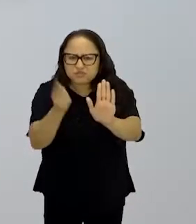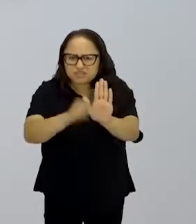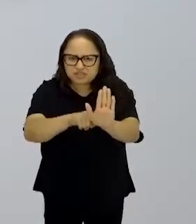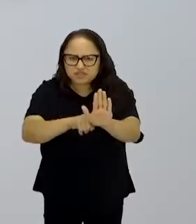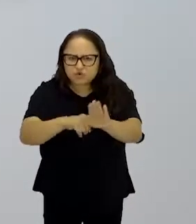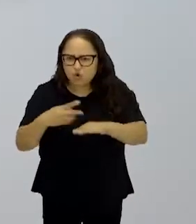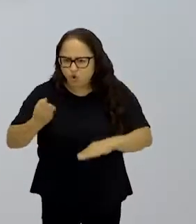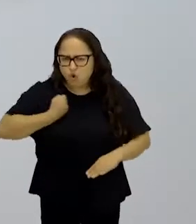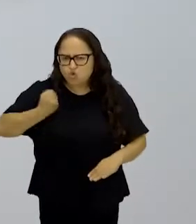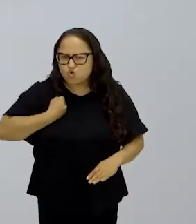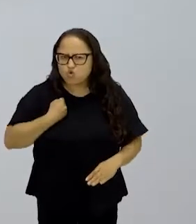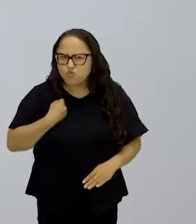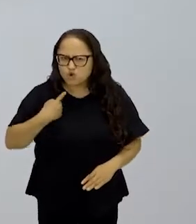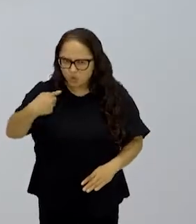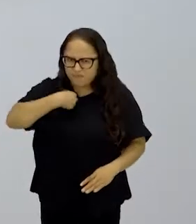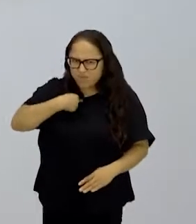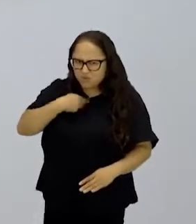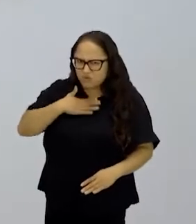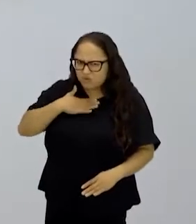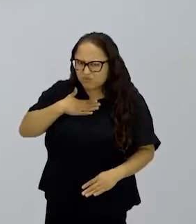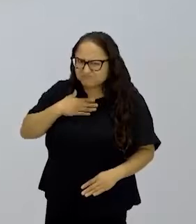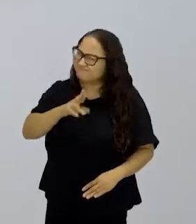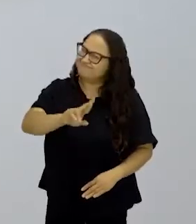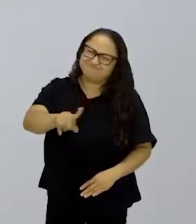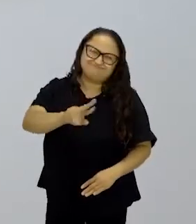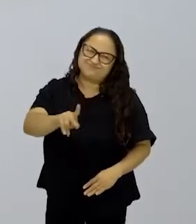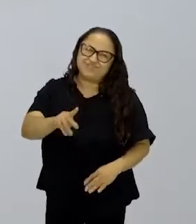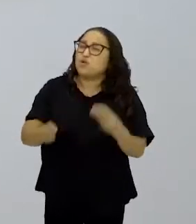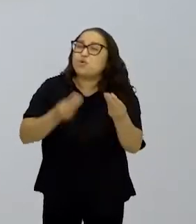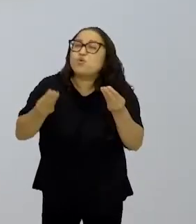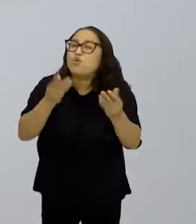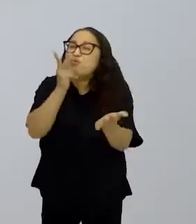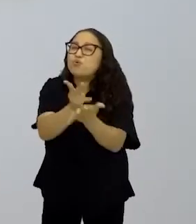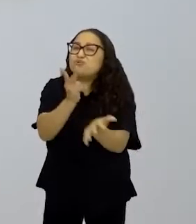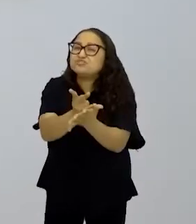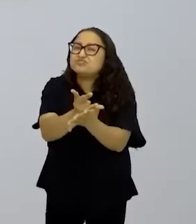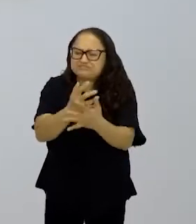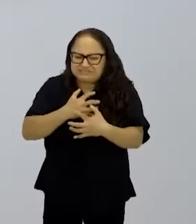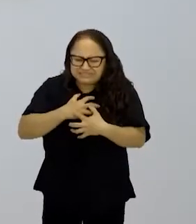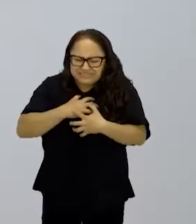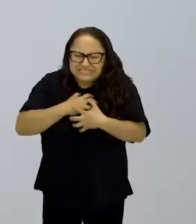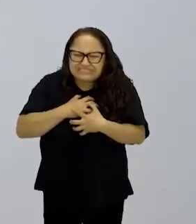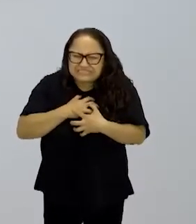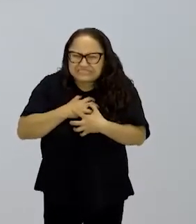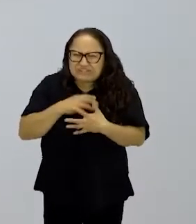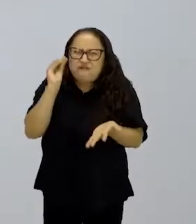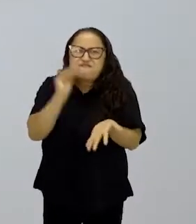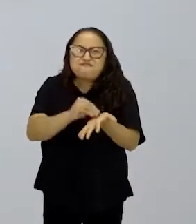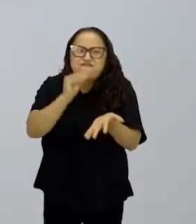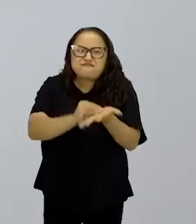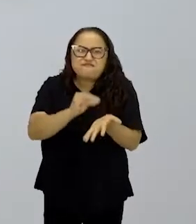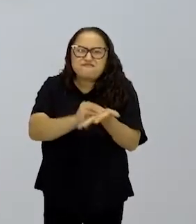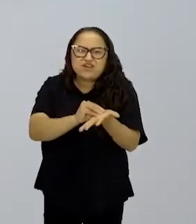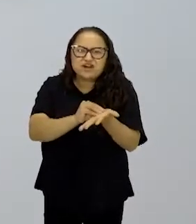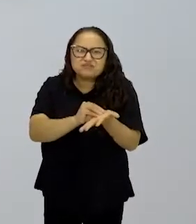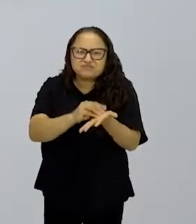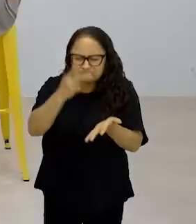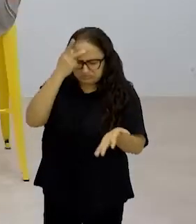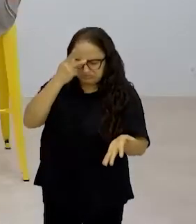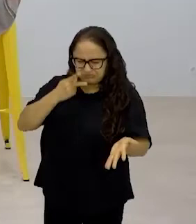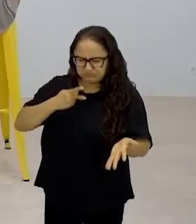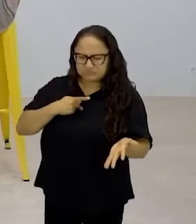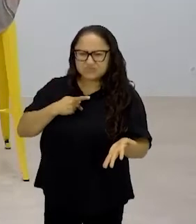número que eu calço. E aí, de que maneira nós vamos continuar com essa sensação de falta de identificação,